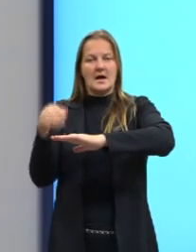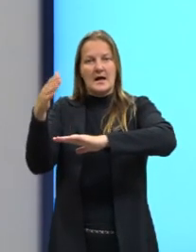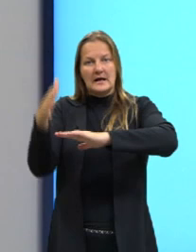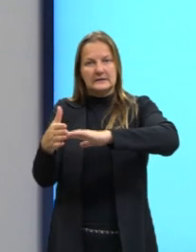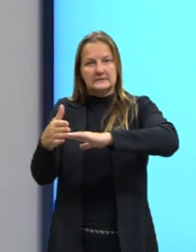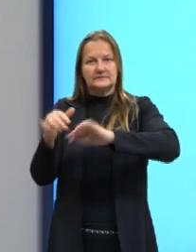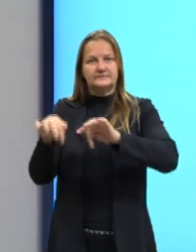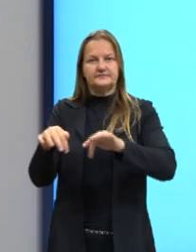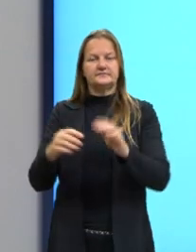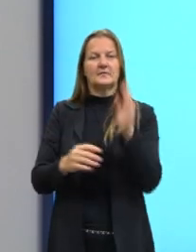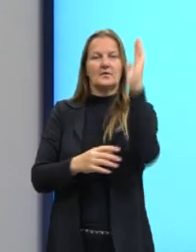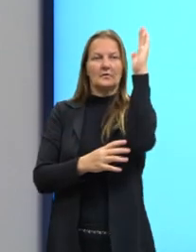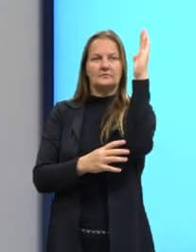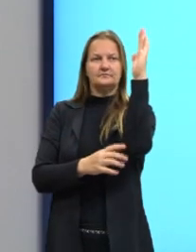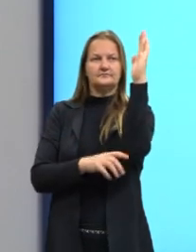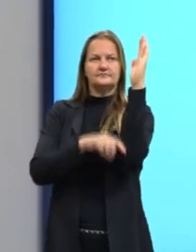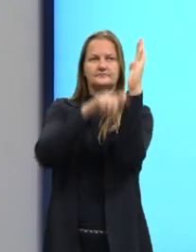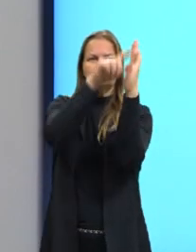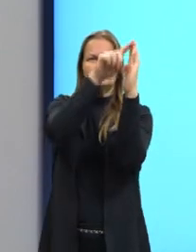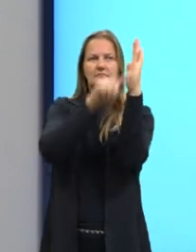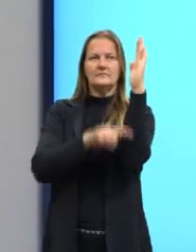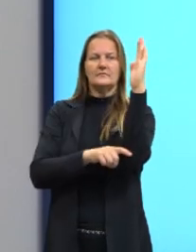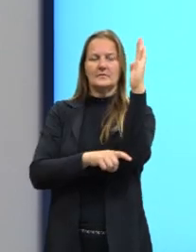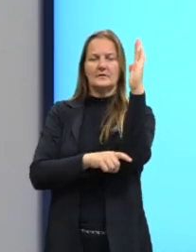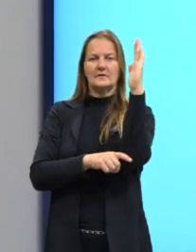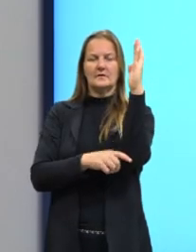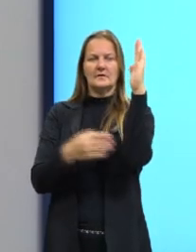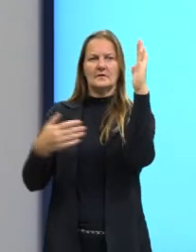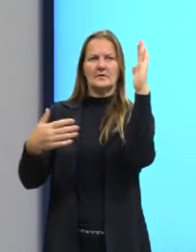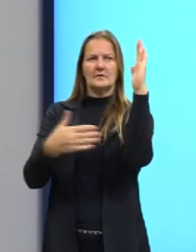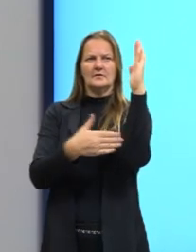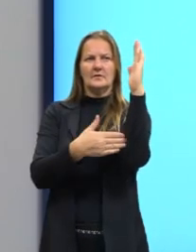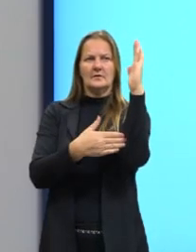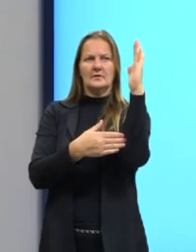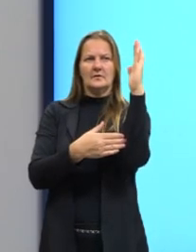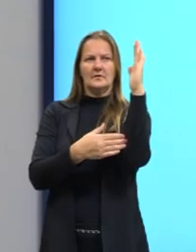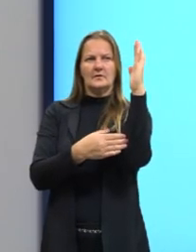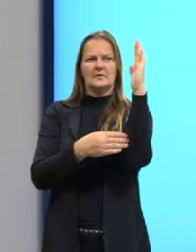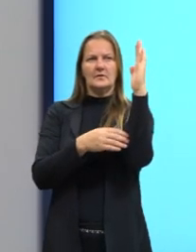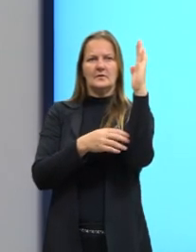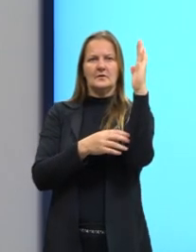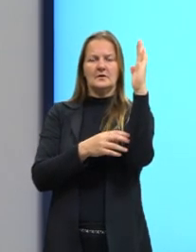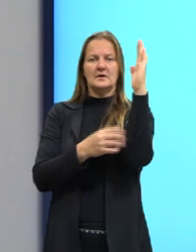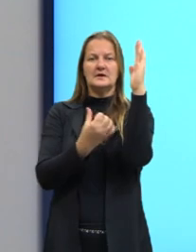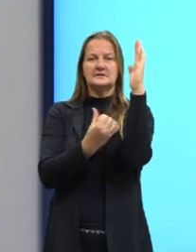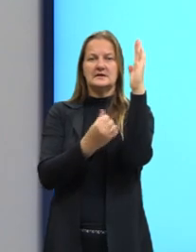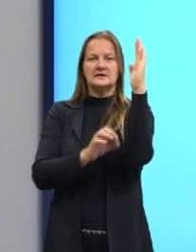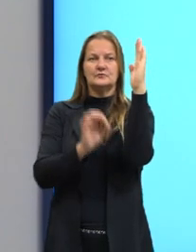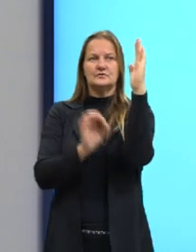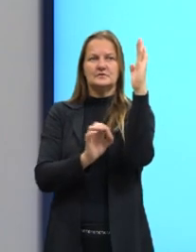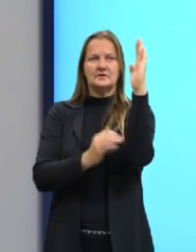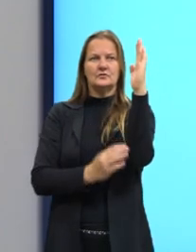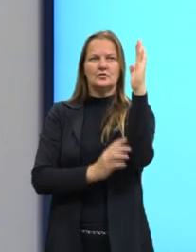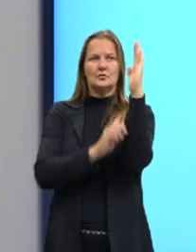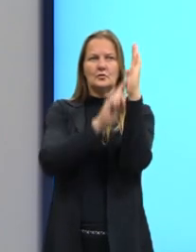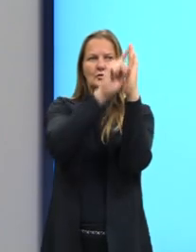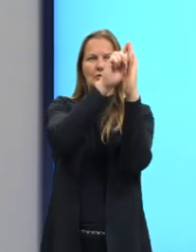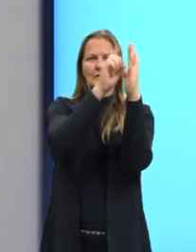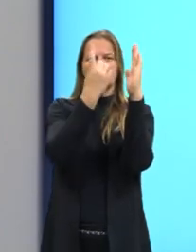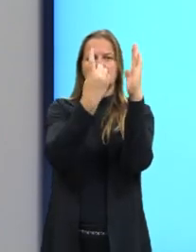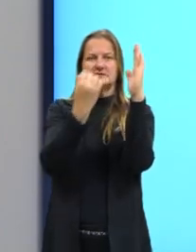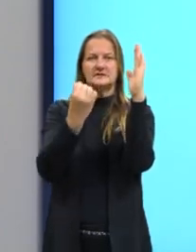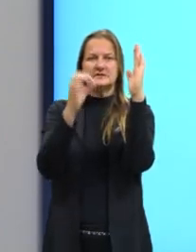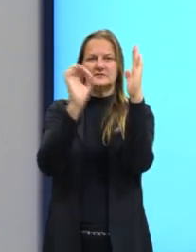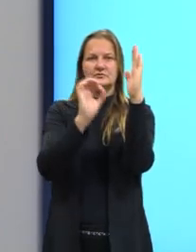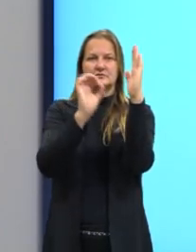vertical aqui no canto esquerdo nós temos as taxas percentuais que vão de Seis por cento a 16